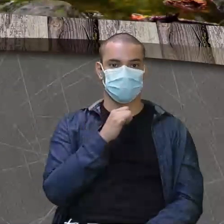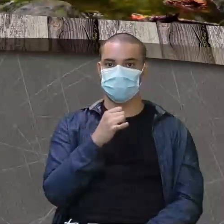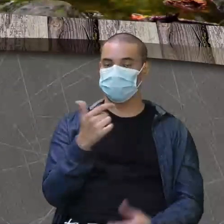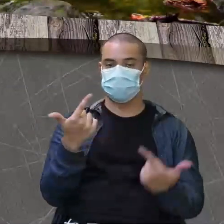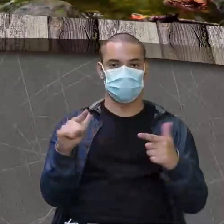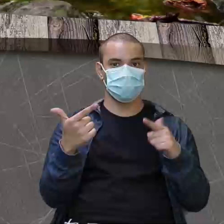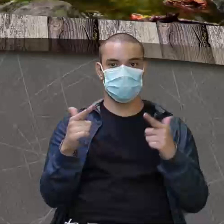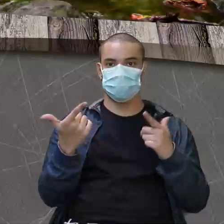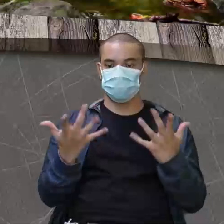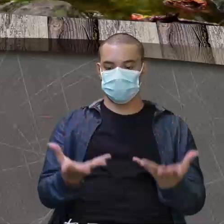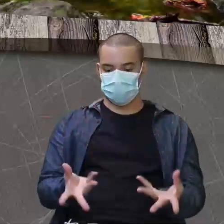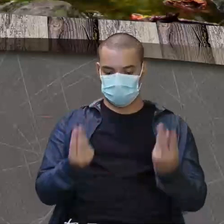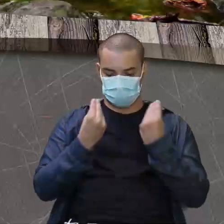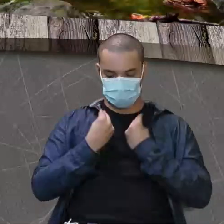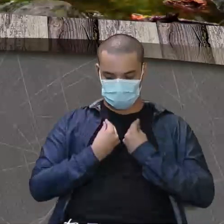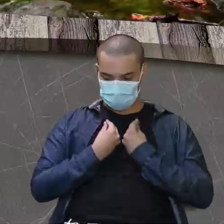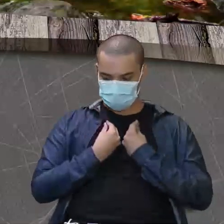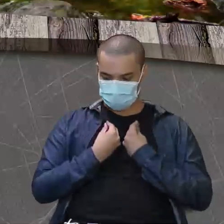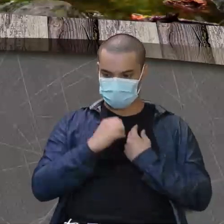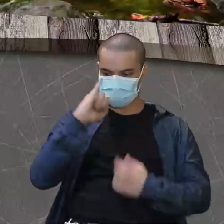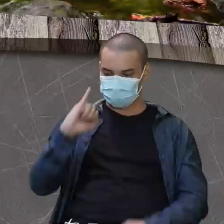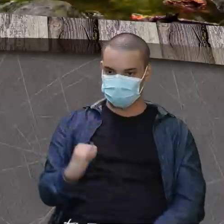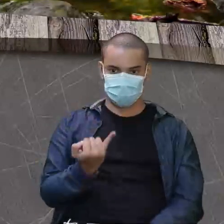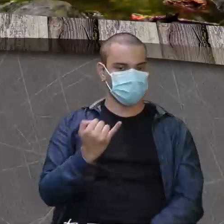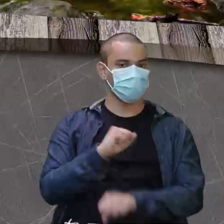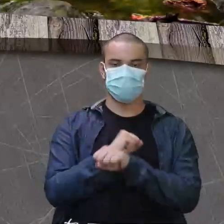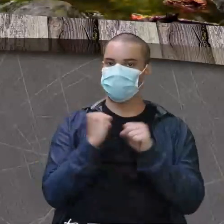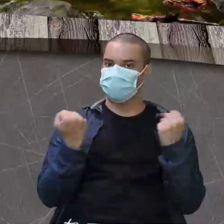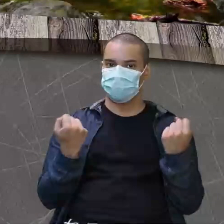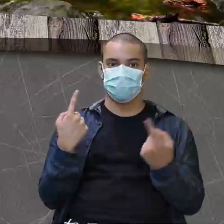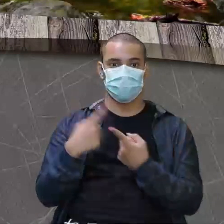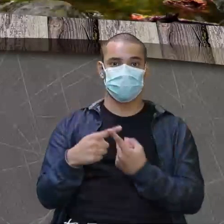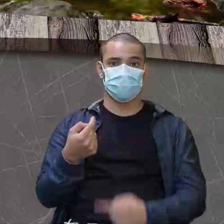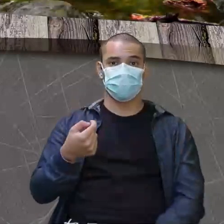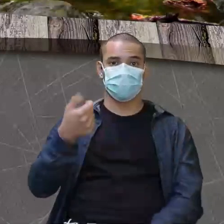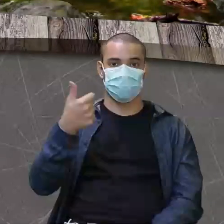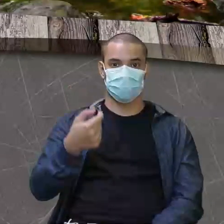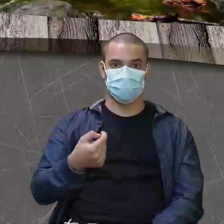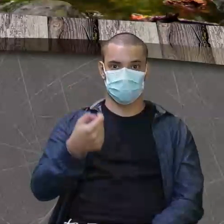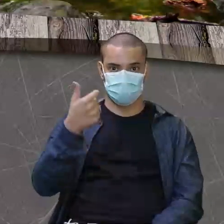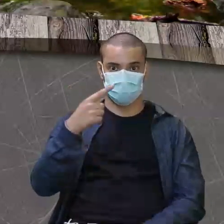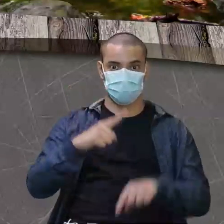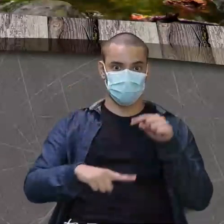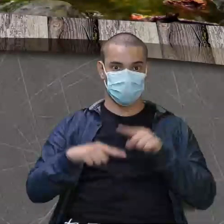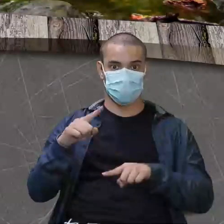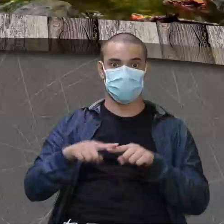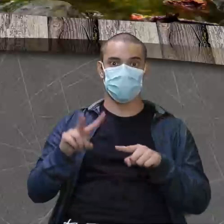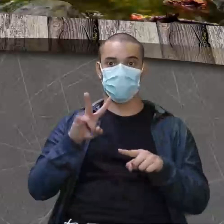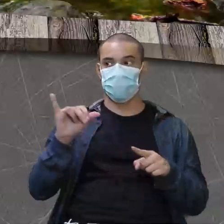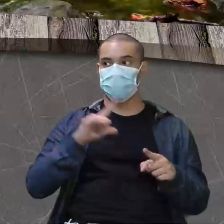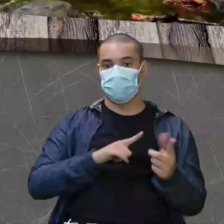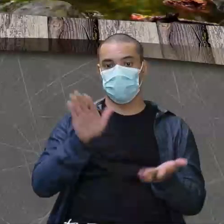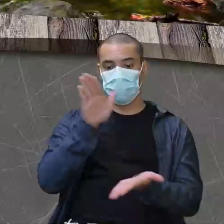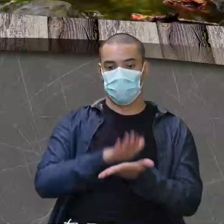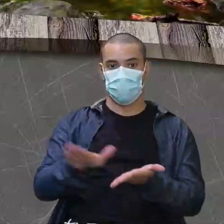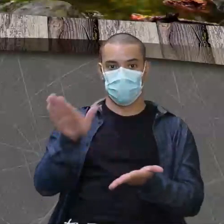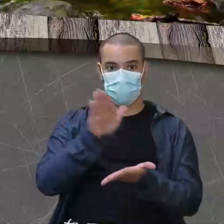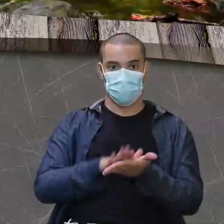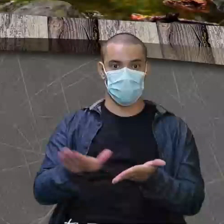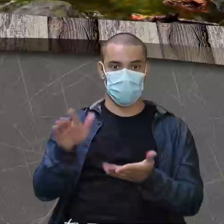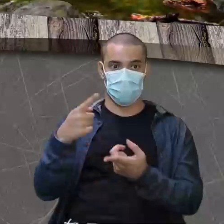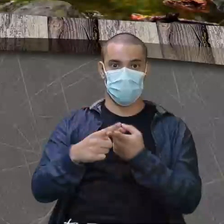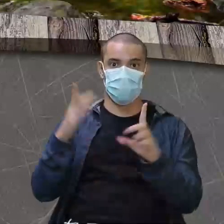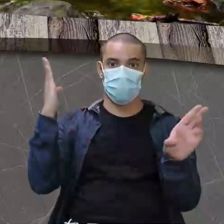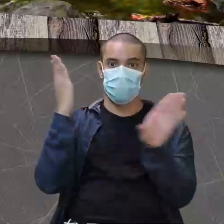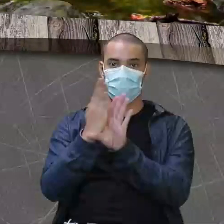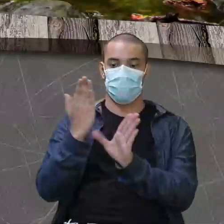vai ser o suficiente, ela não vai ser tão proveitosa, porque já é pouca e esse organismo ainda vai ter gastos, lembram das